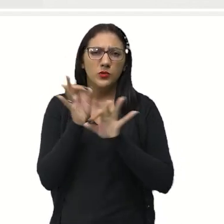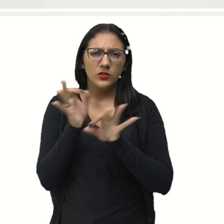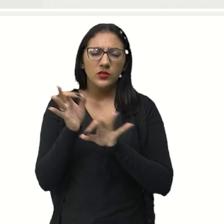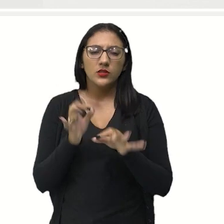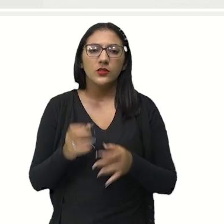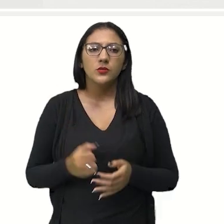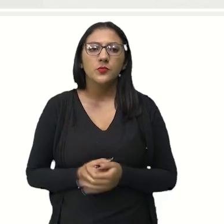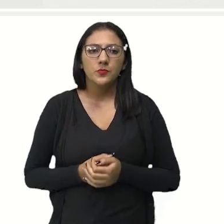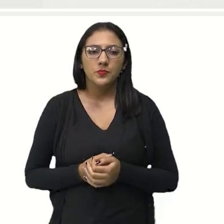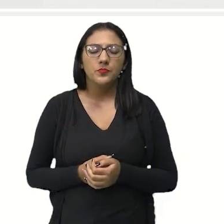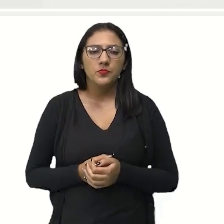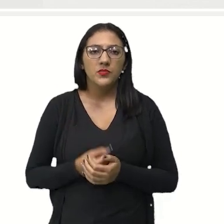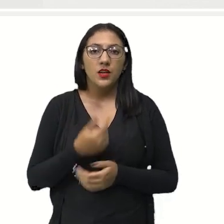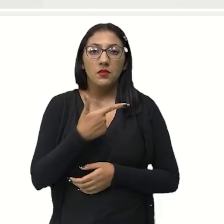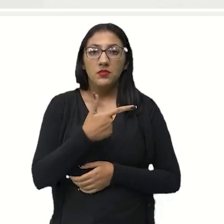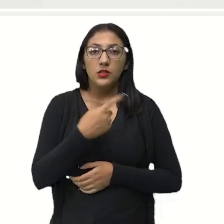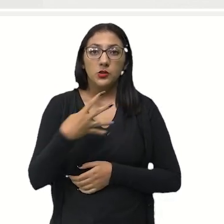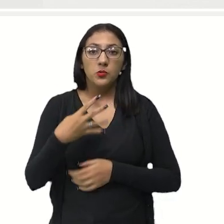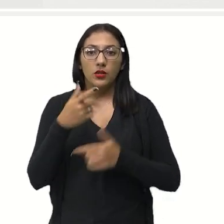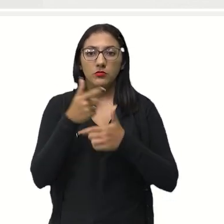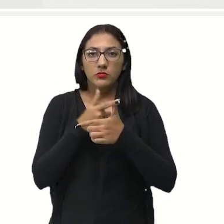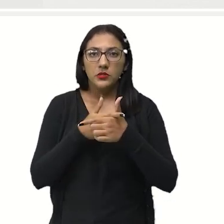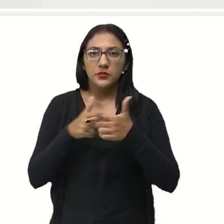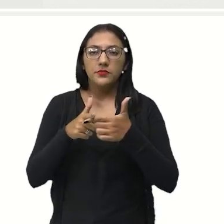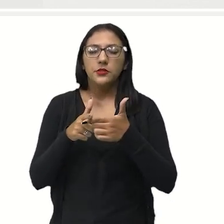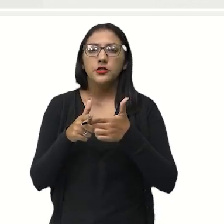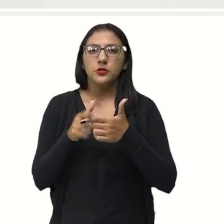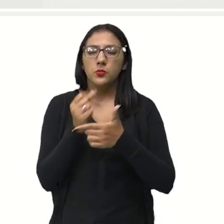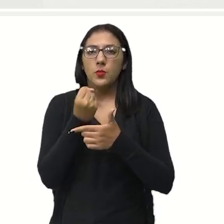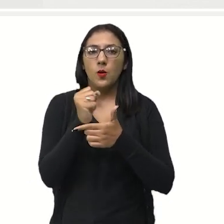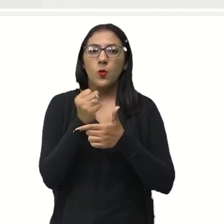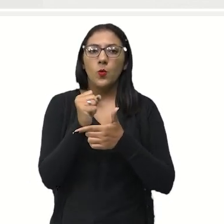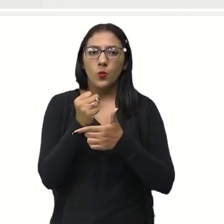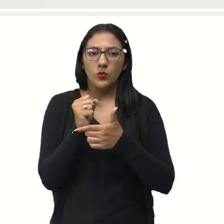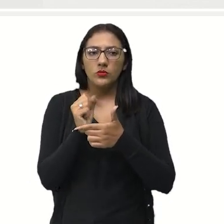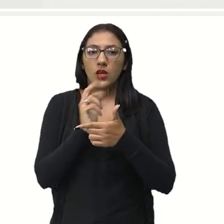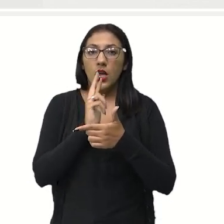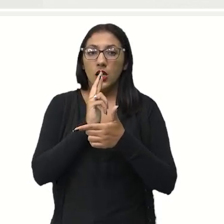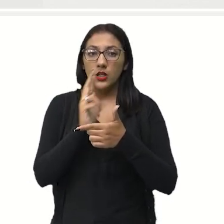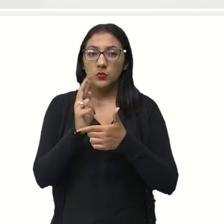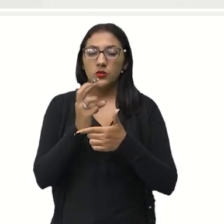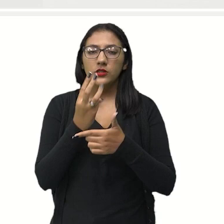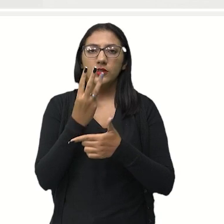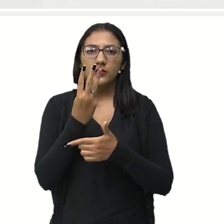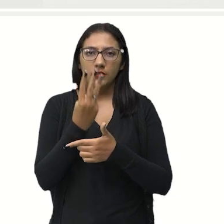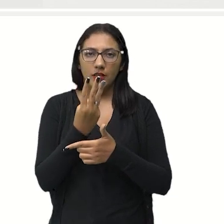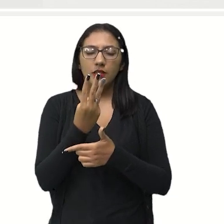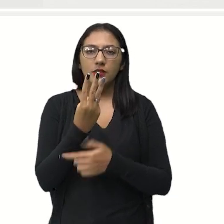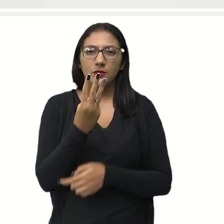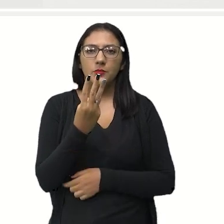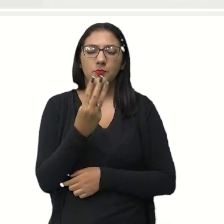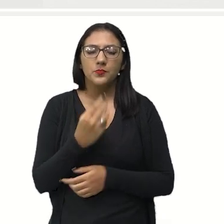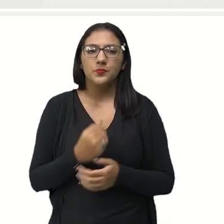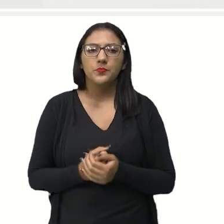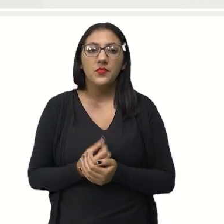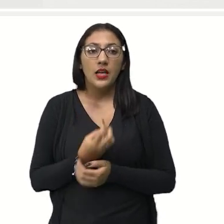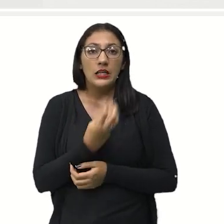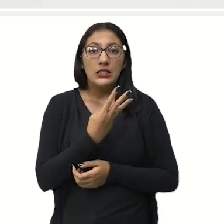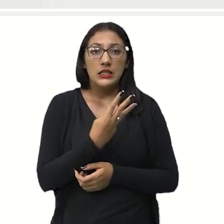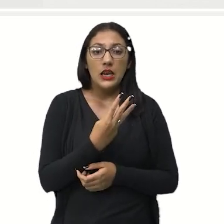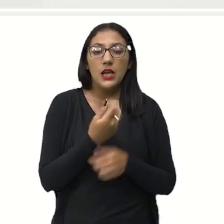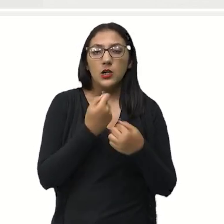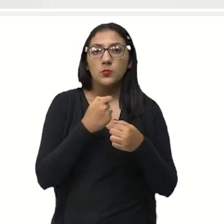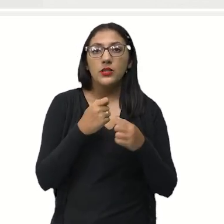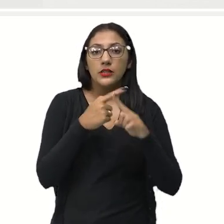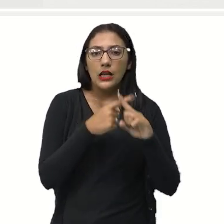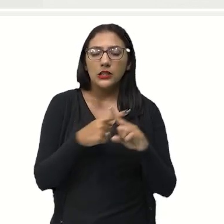procedimento. 24 dividido para 8 vai dar 3. Esse 3 multiplica